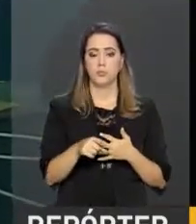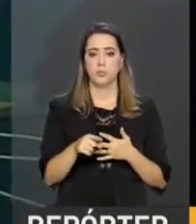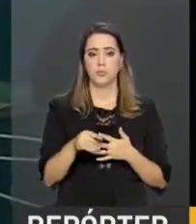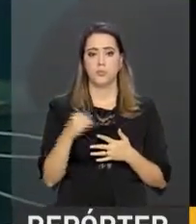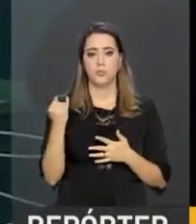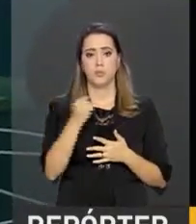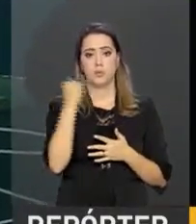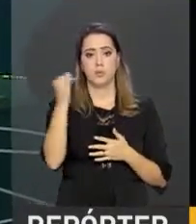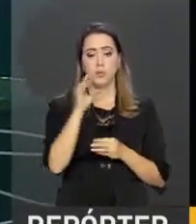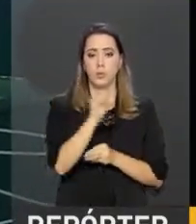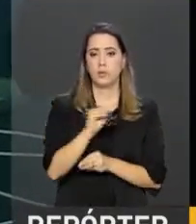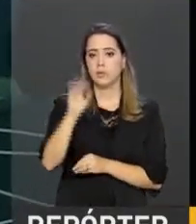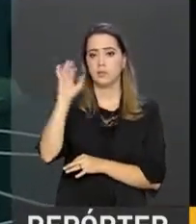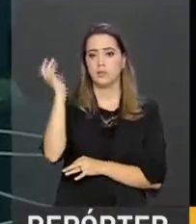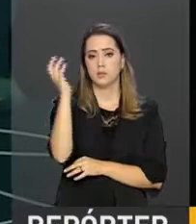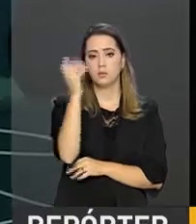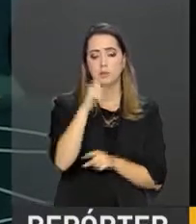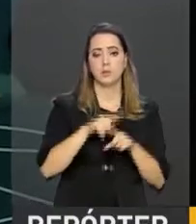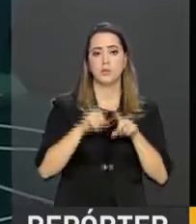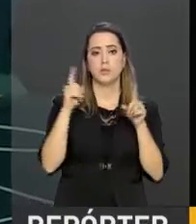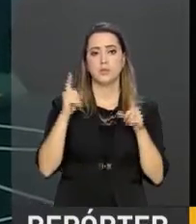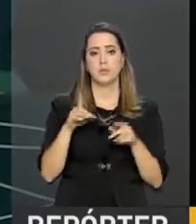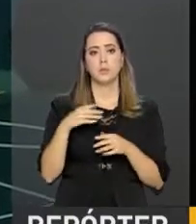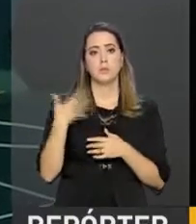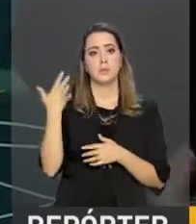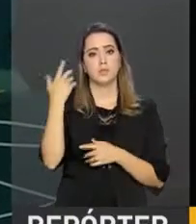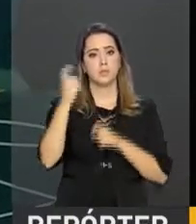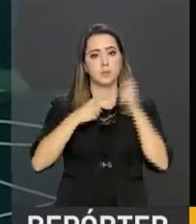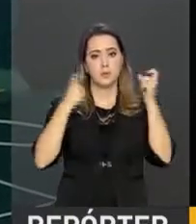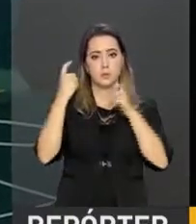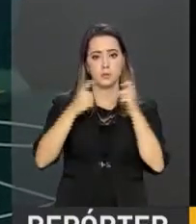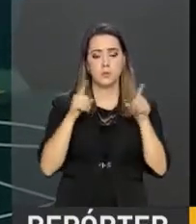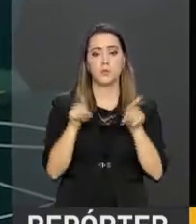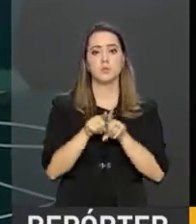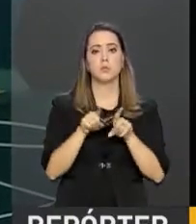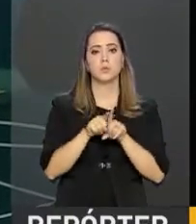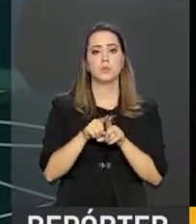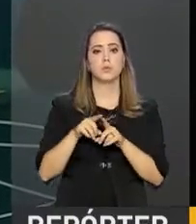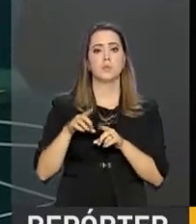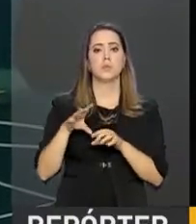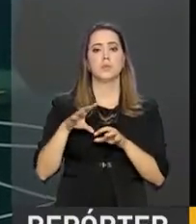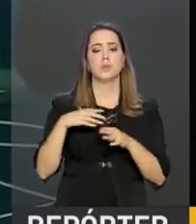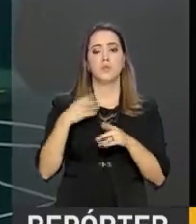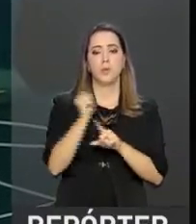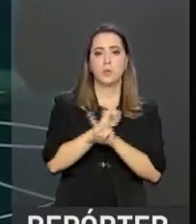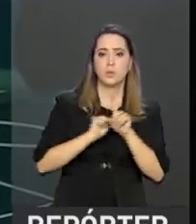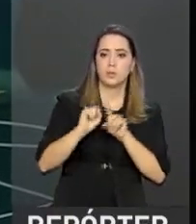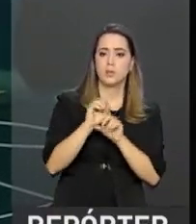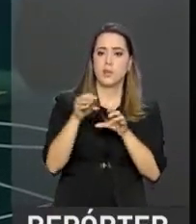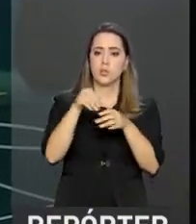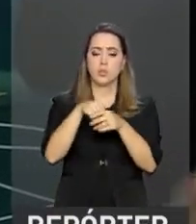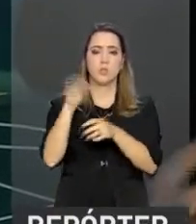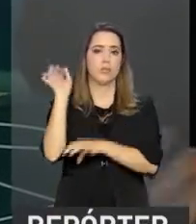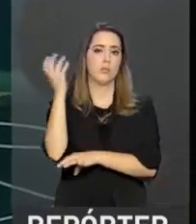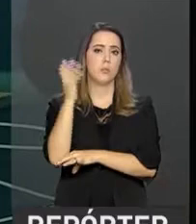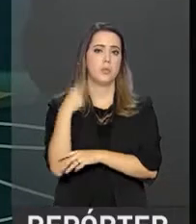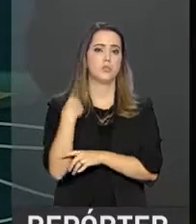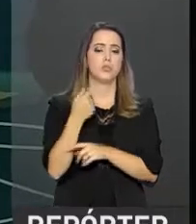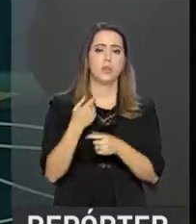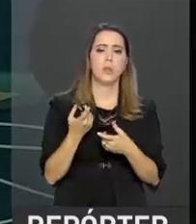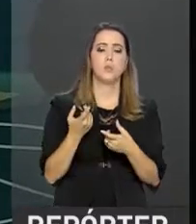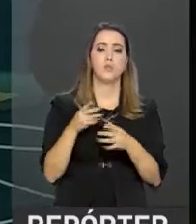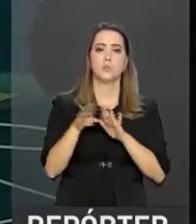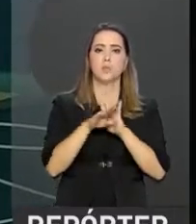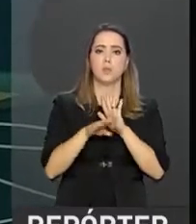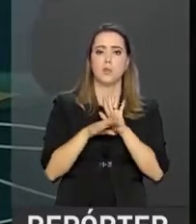fundo a sustentabilidade, mas ela se preocupa muito com as questões socioambientais. Então, dentre essas ações, nós temos programas de recuperação